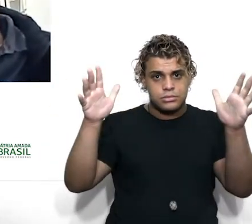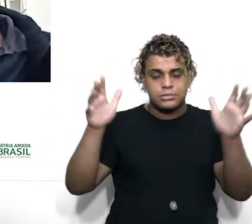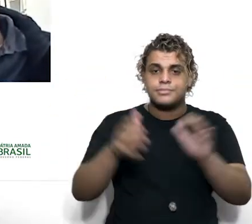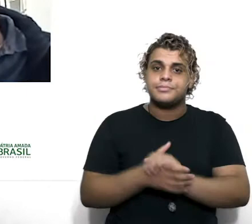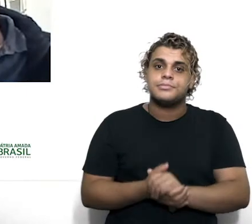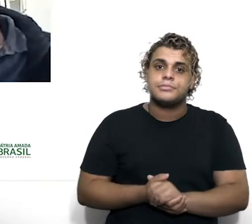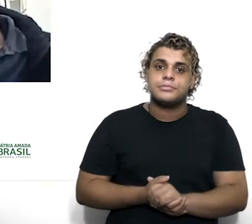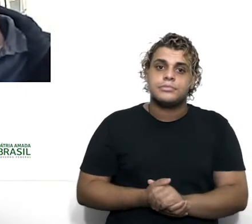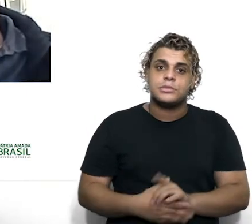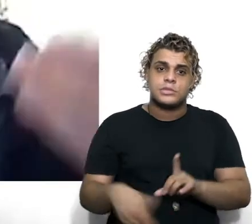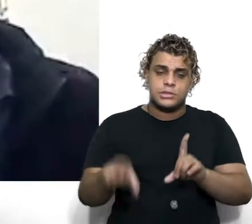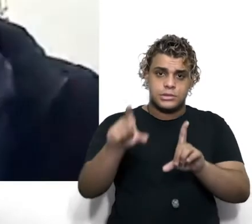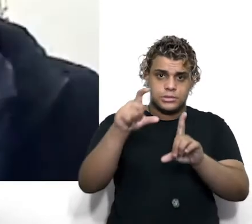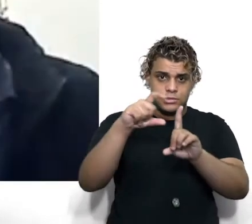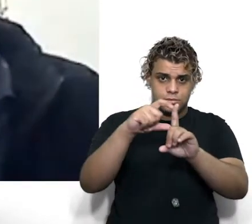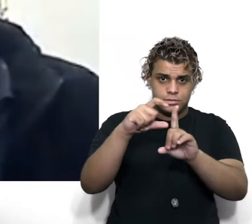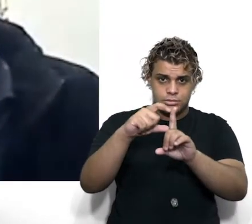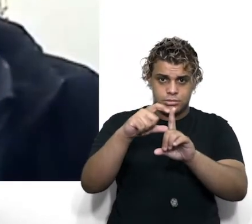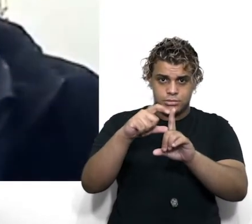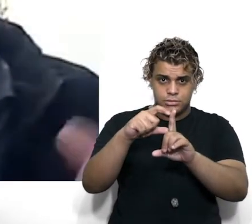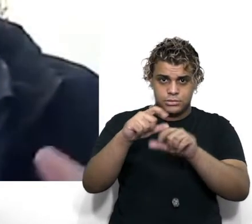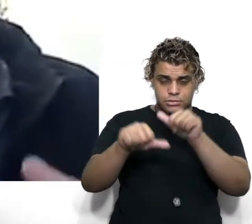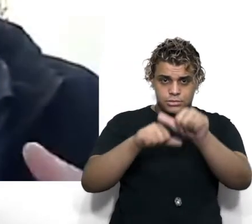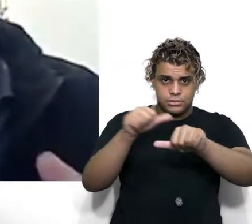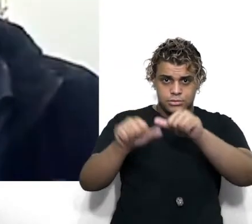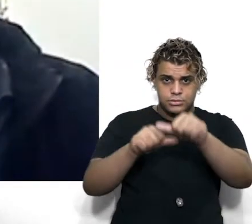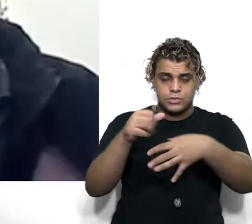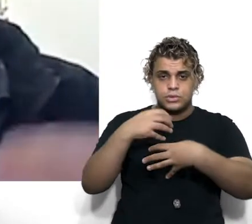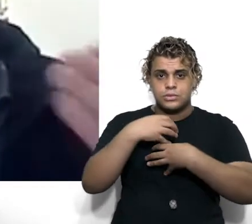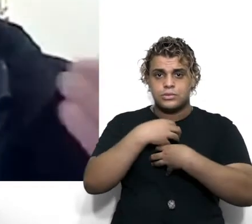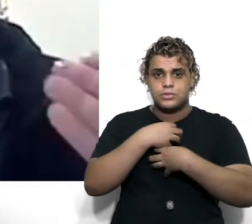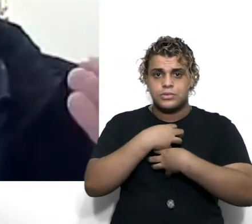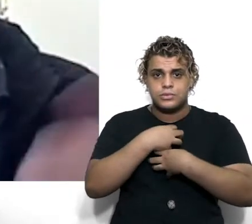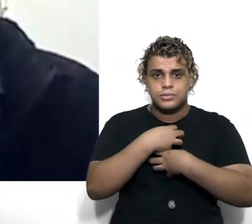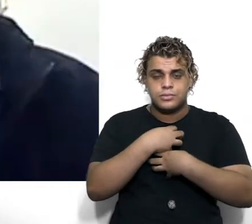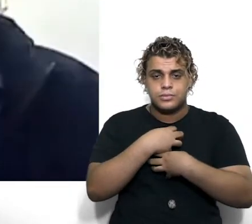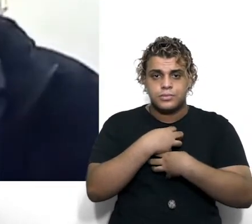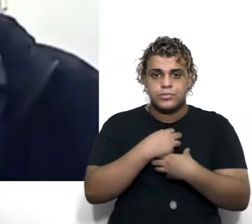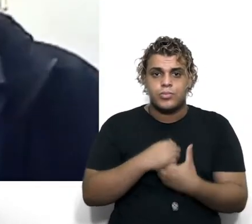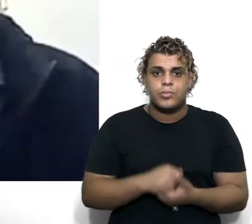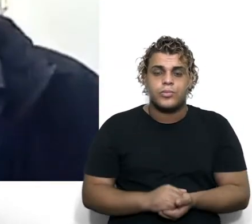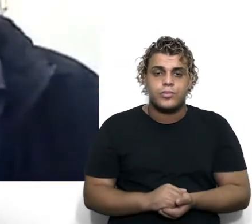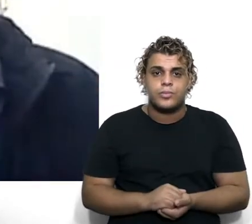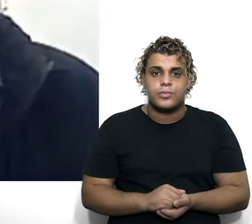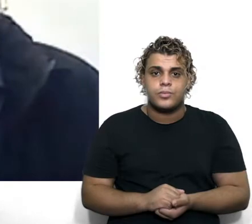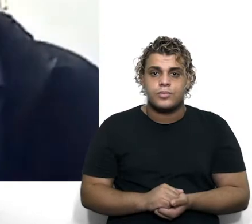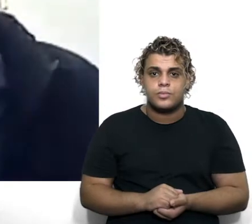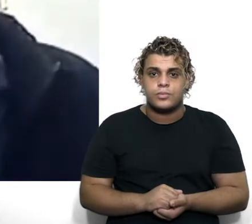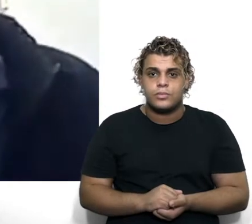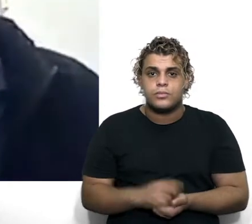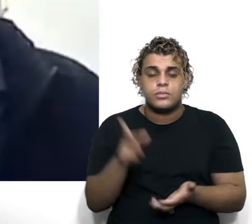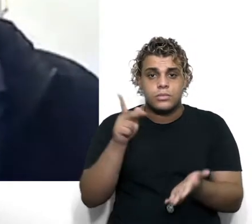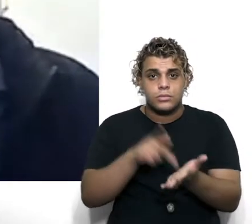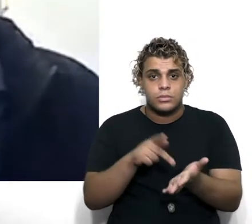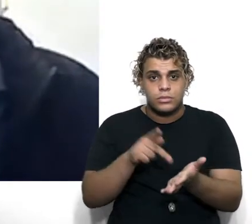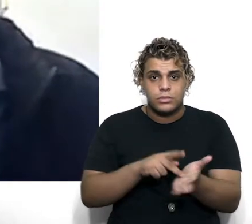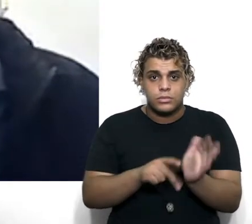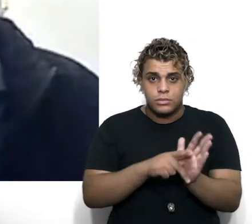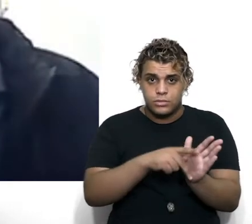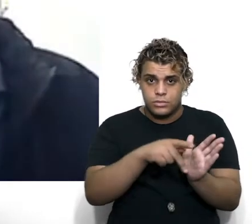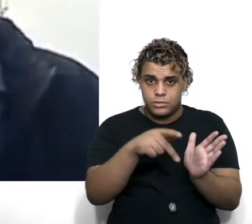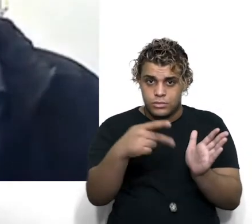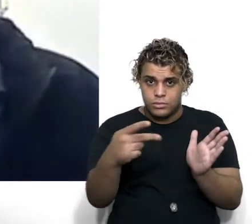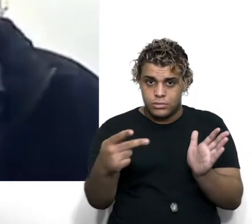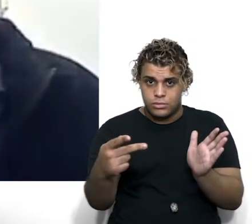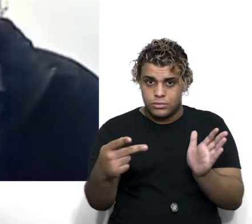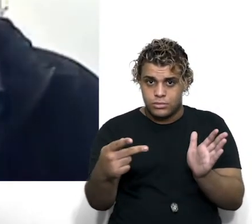que a palavra se torna som, não é? A palavra se torna som. E realmente a poesia é da